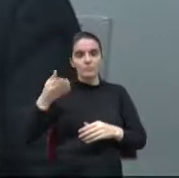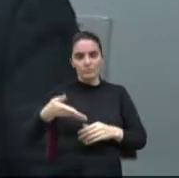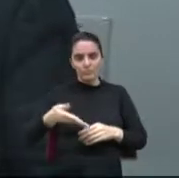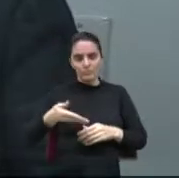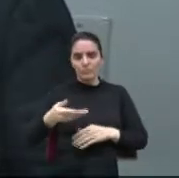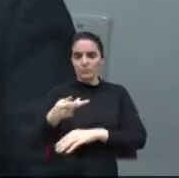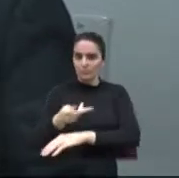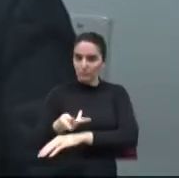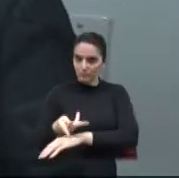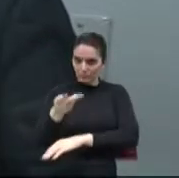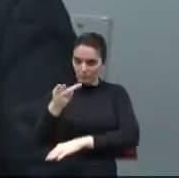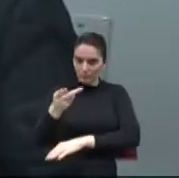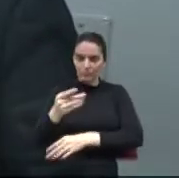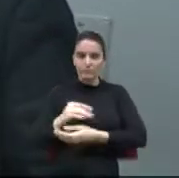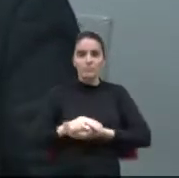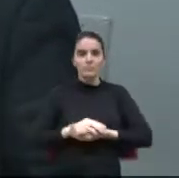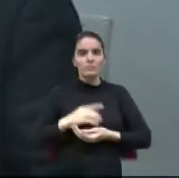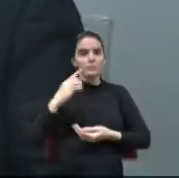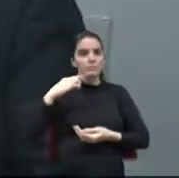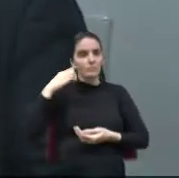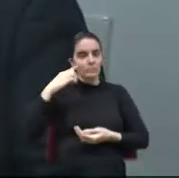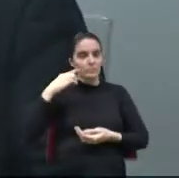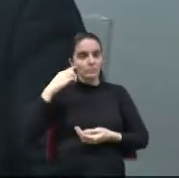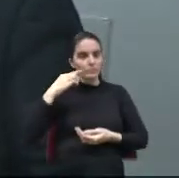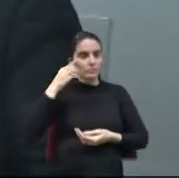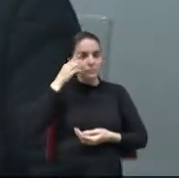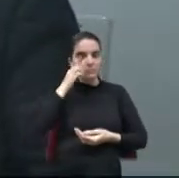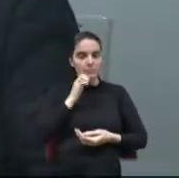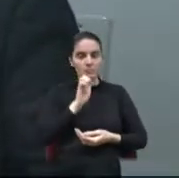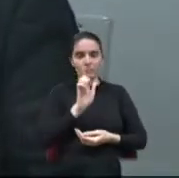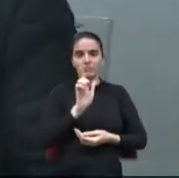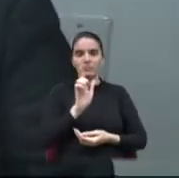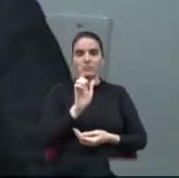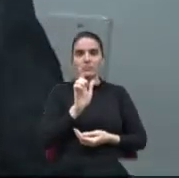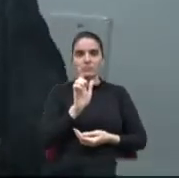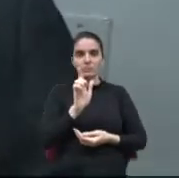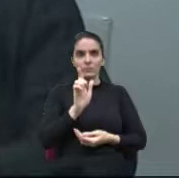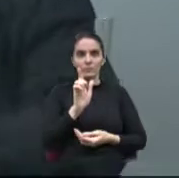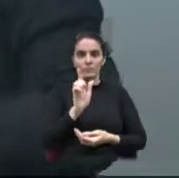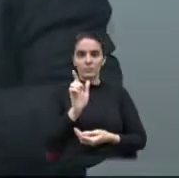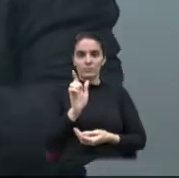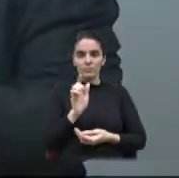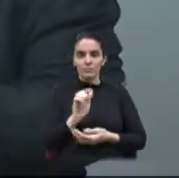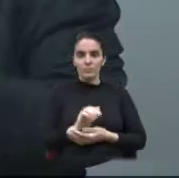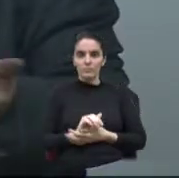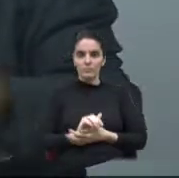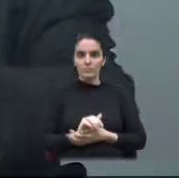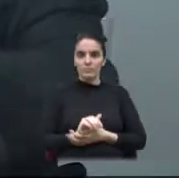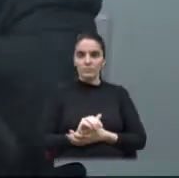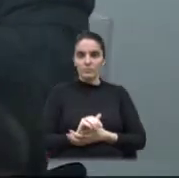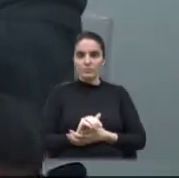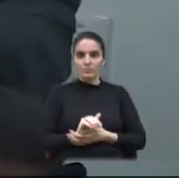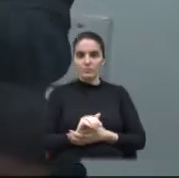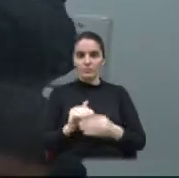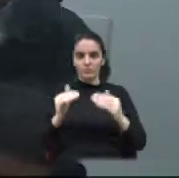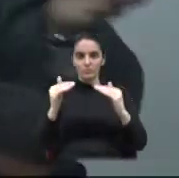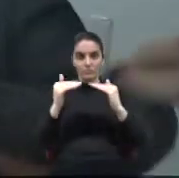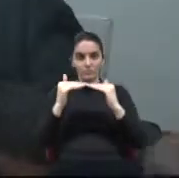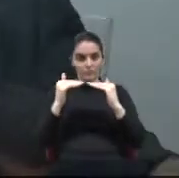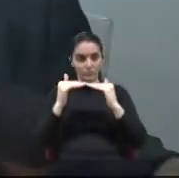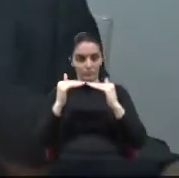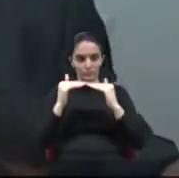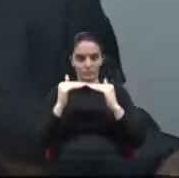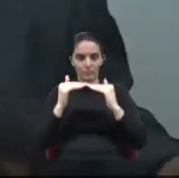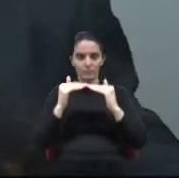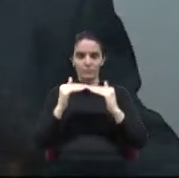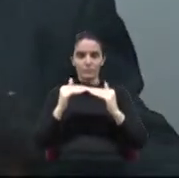advogados. E sem advogado não conseguem chegar a uma conclusão comum e lutar pelos